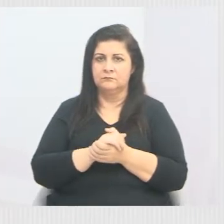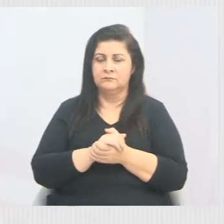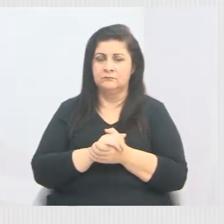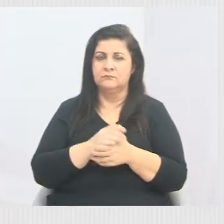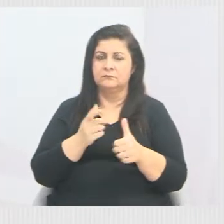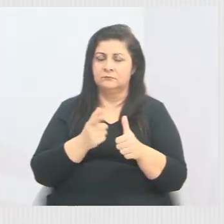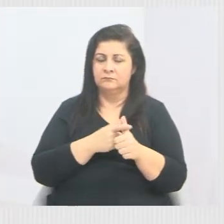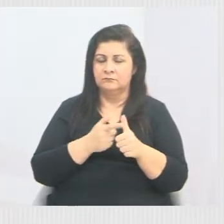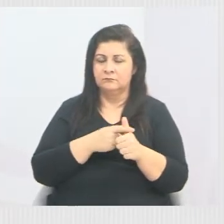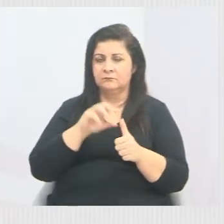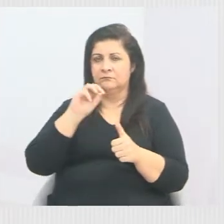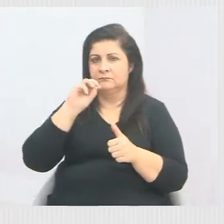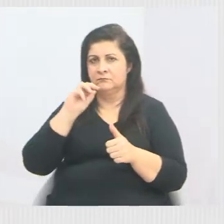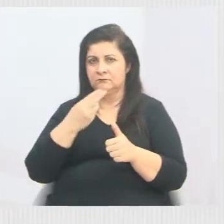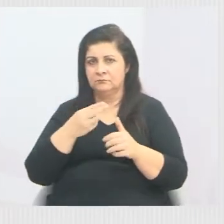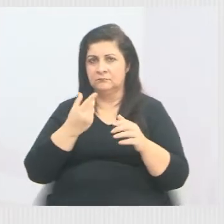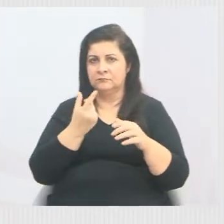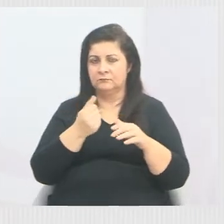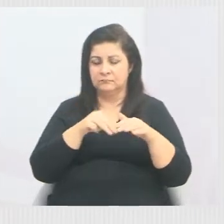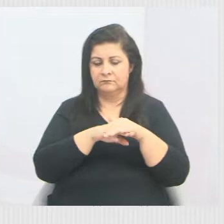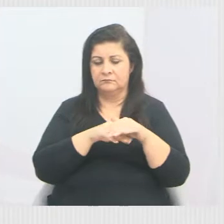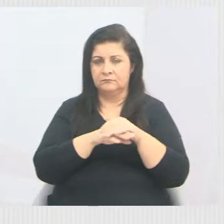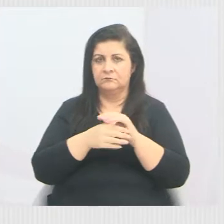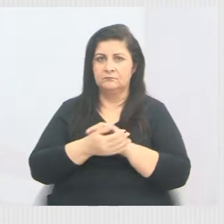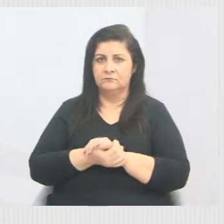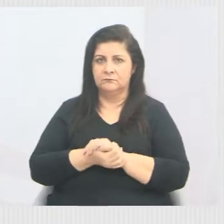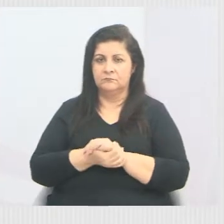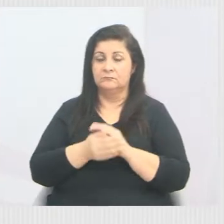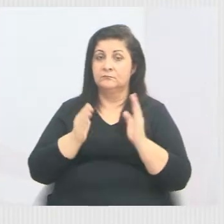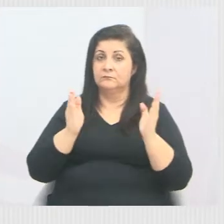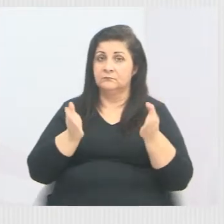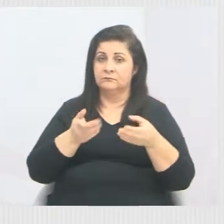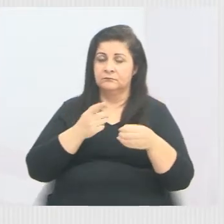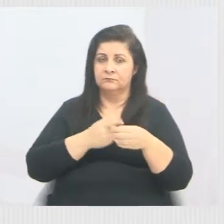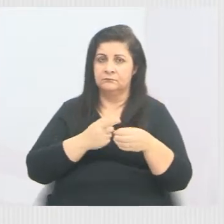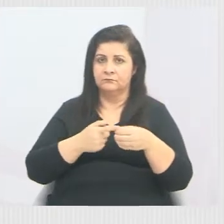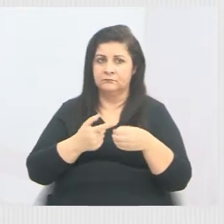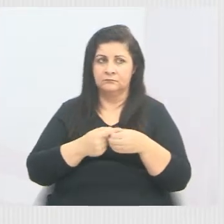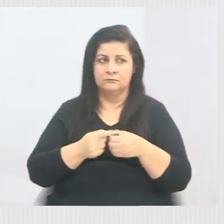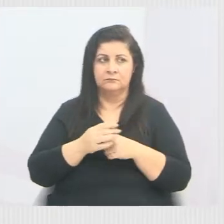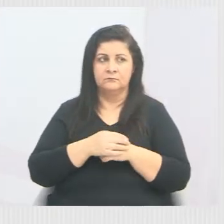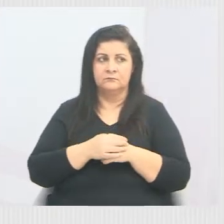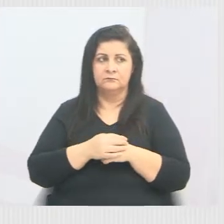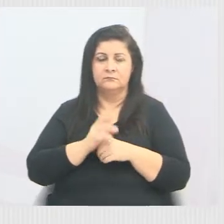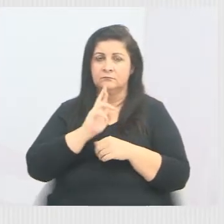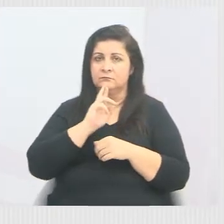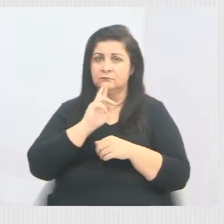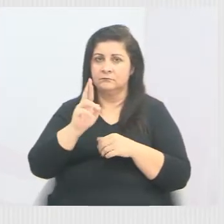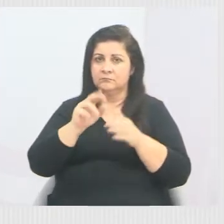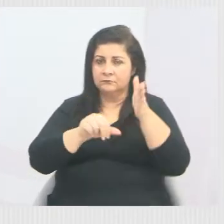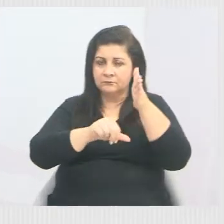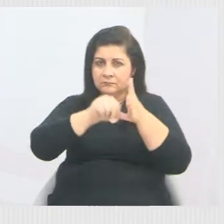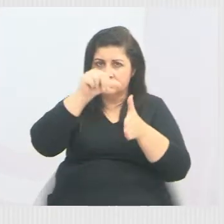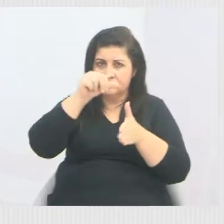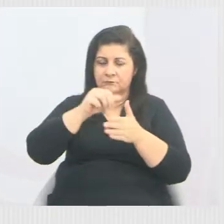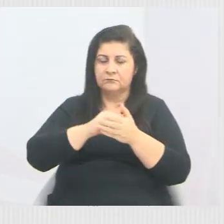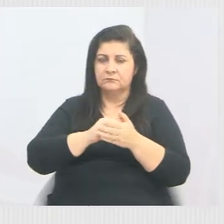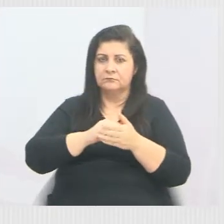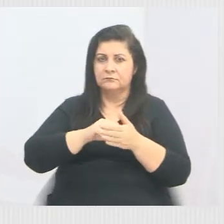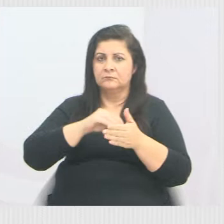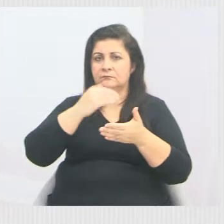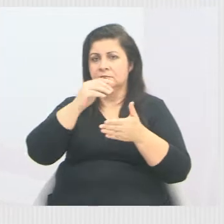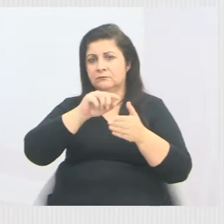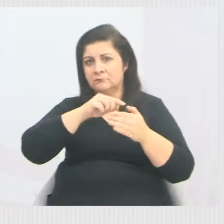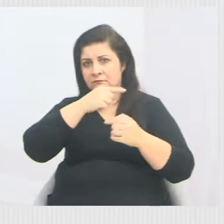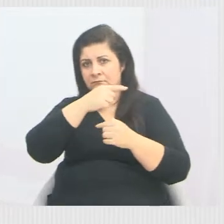dívida. Então, o município, nesse resultado primário, se ele fizer o nominal, ele tem que tirar os juros da dívida que ele tem,